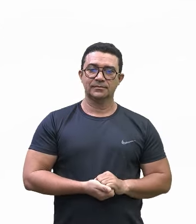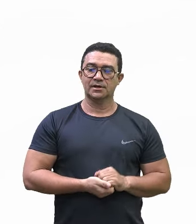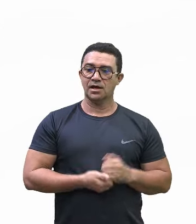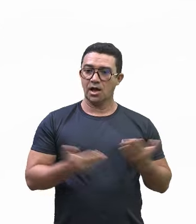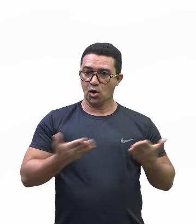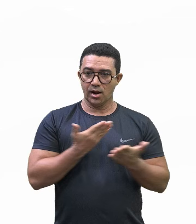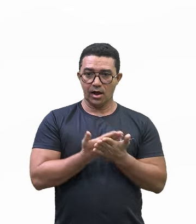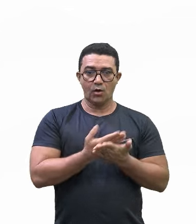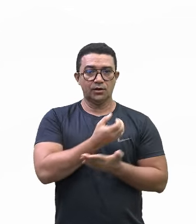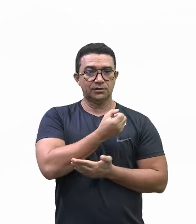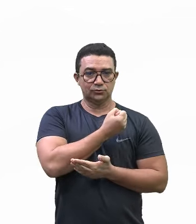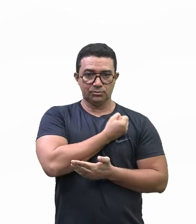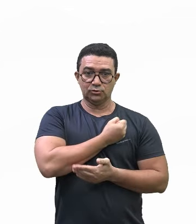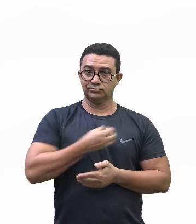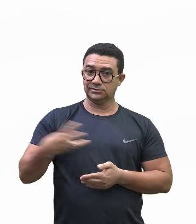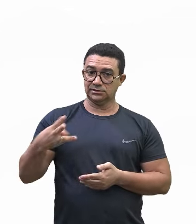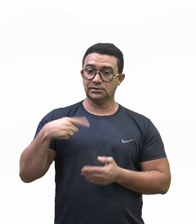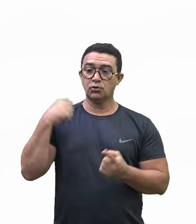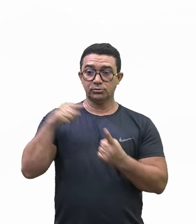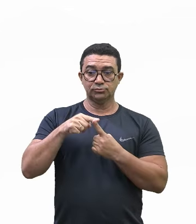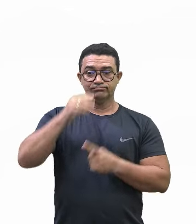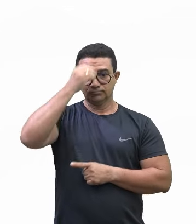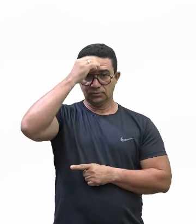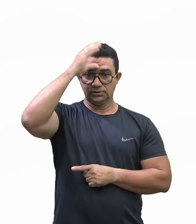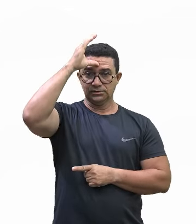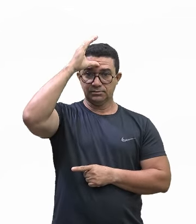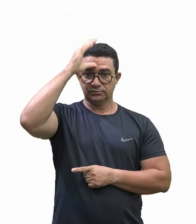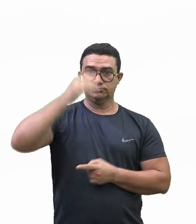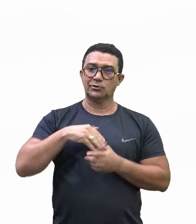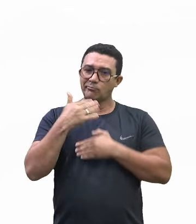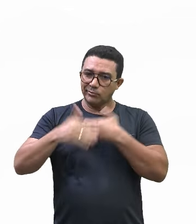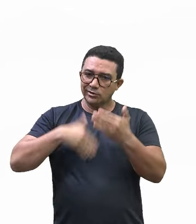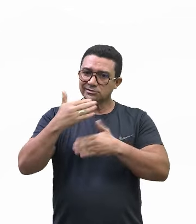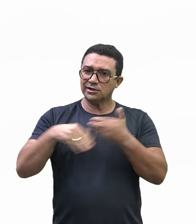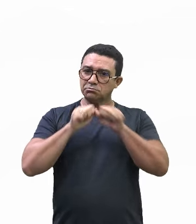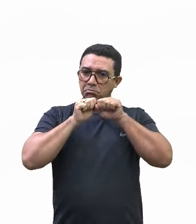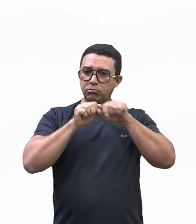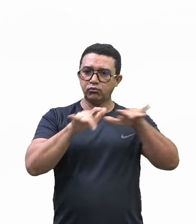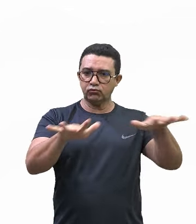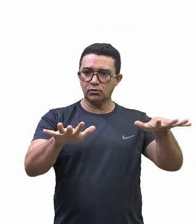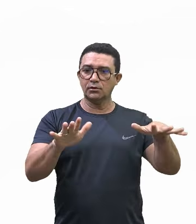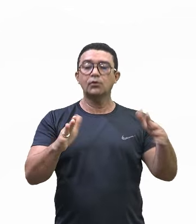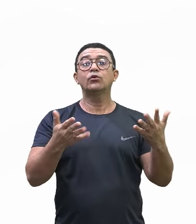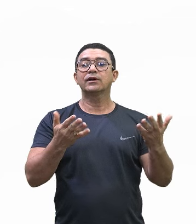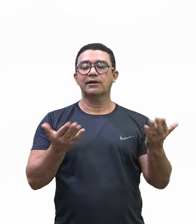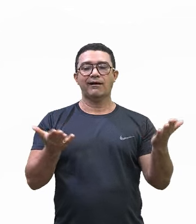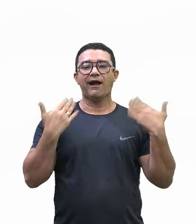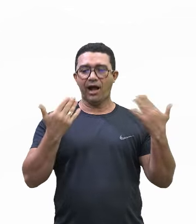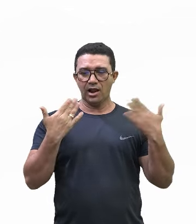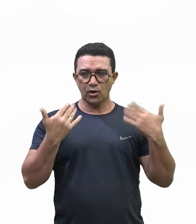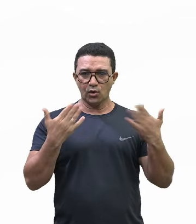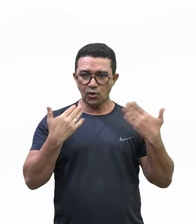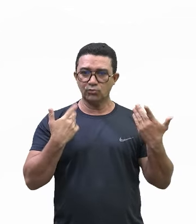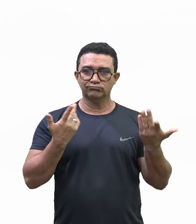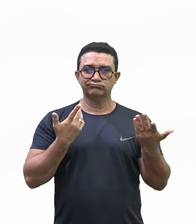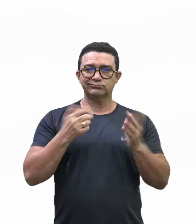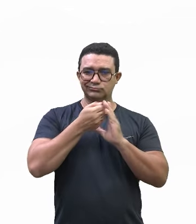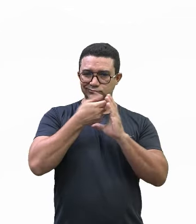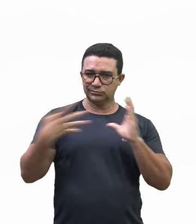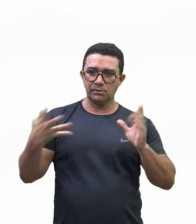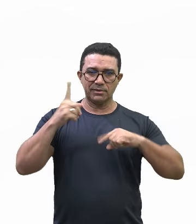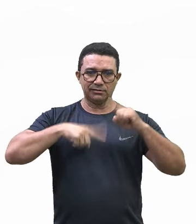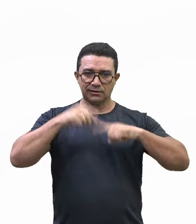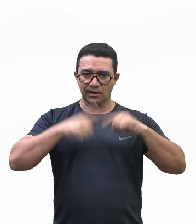Agora, nessa aula 3, nós teremos o objeto de conhecimento, processo de propagação do calor, propriedade